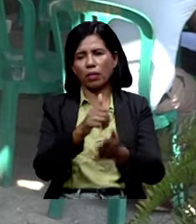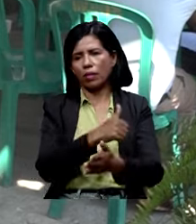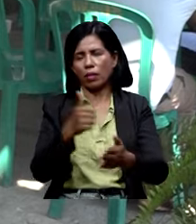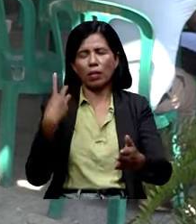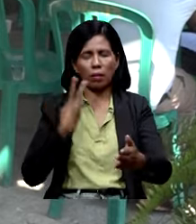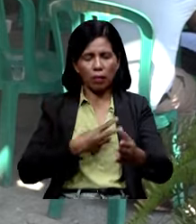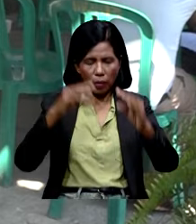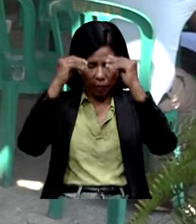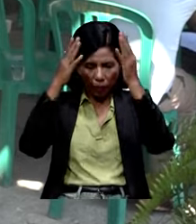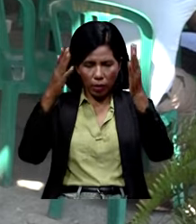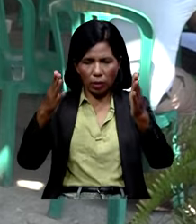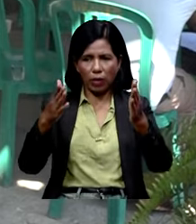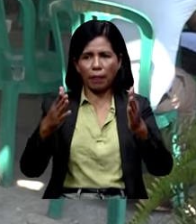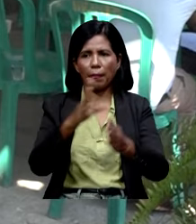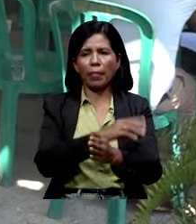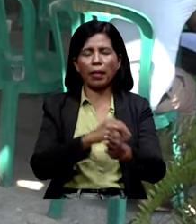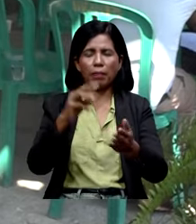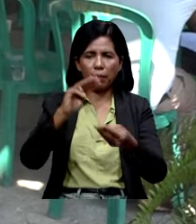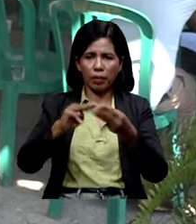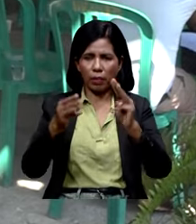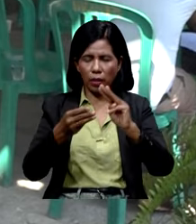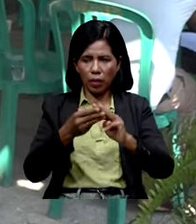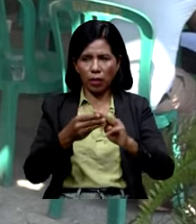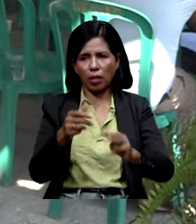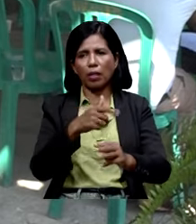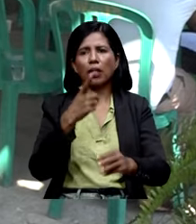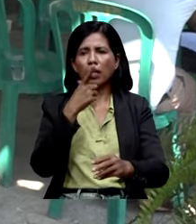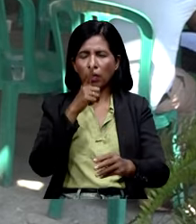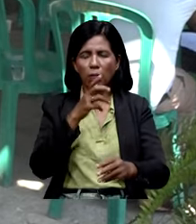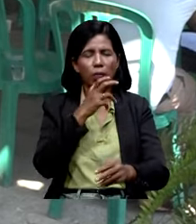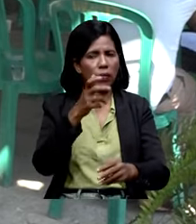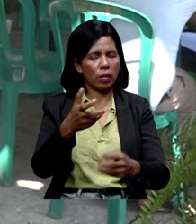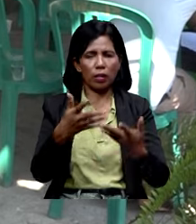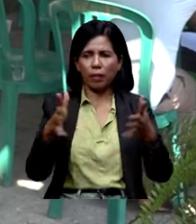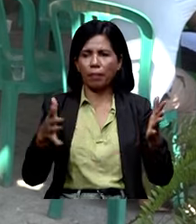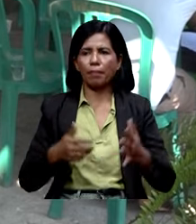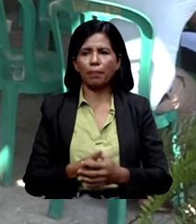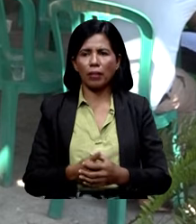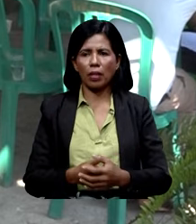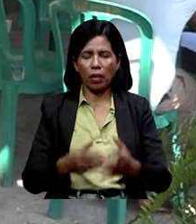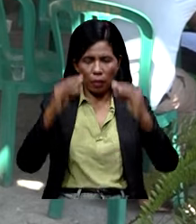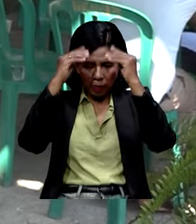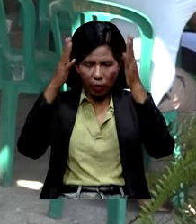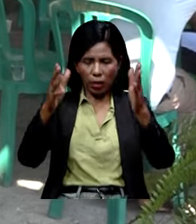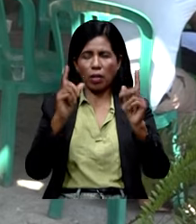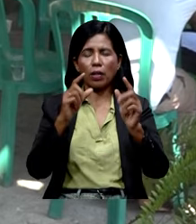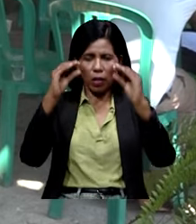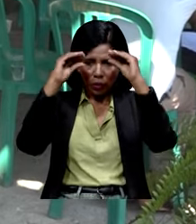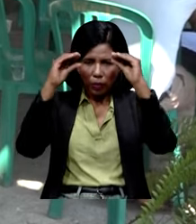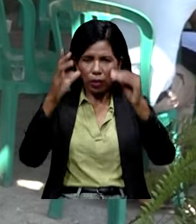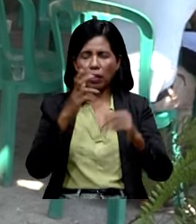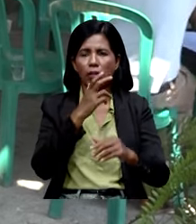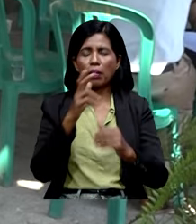ya profesor bayi ha lingko matematika lah iha. Intong iha bayi lingko Portugis mus lah iha. Amin ya profesor nama kau gorda lo kanoreng lingko Portugis niya